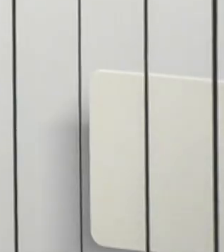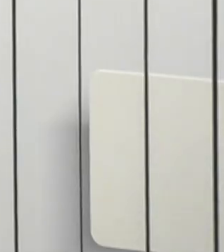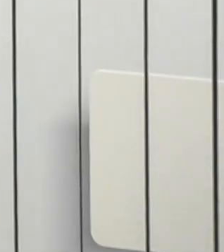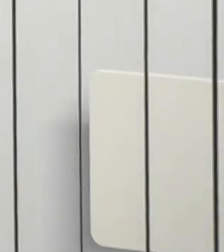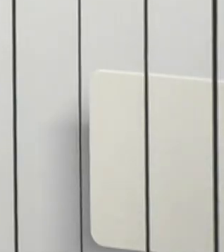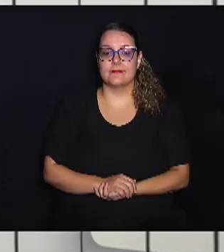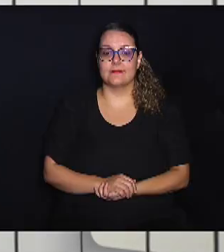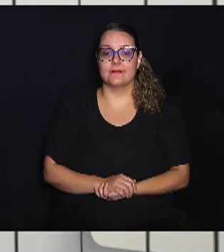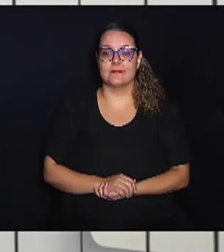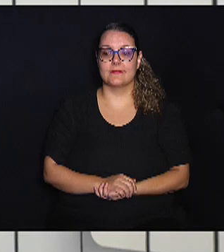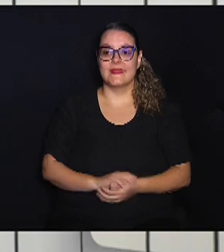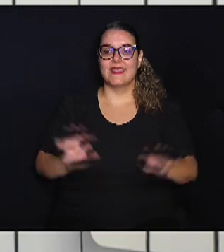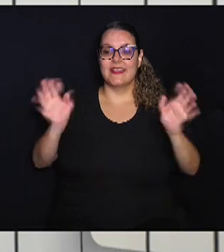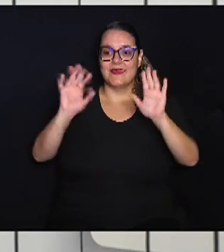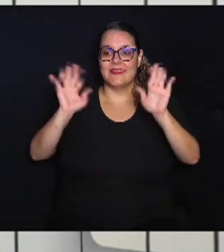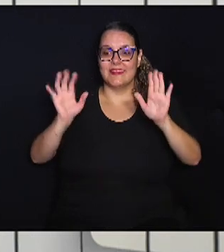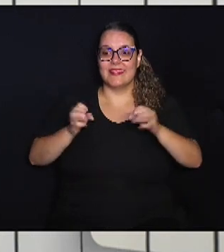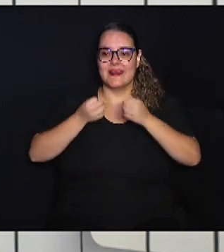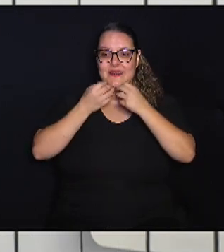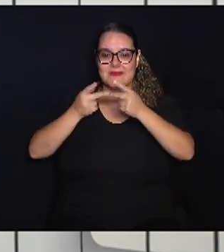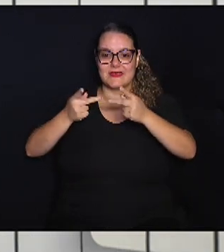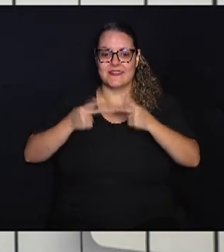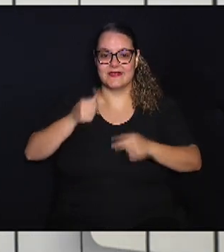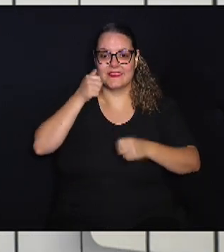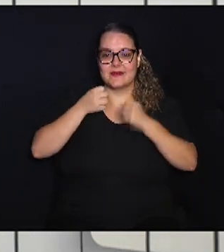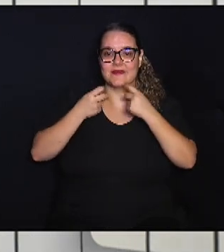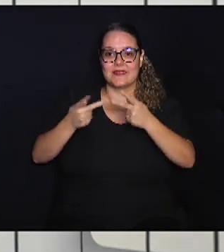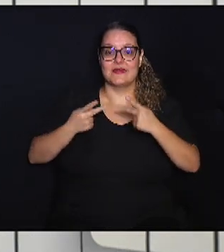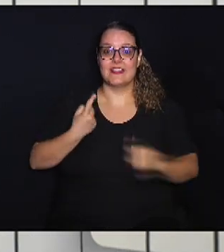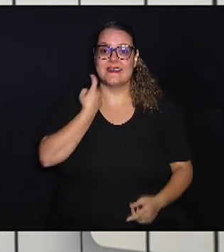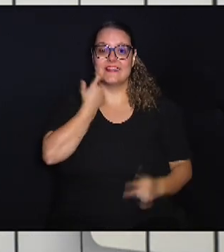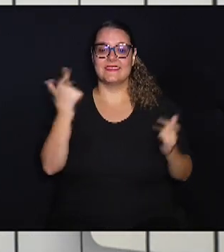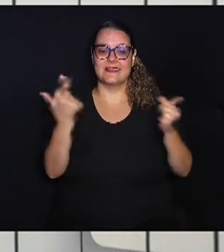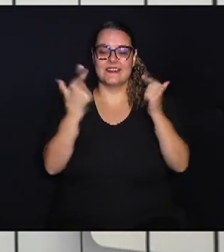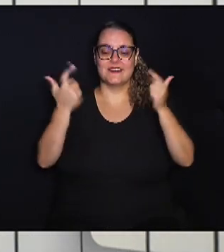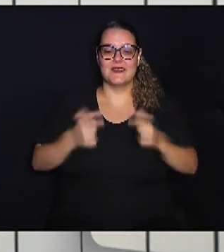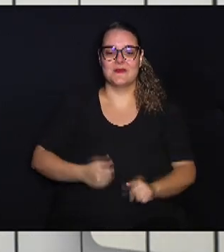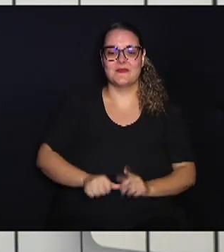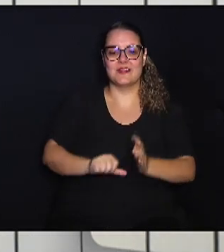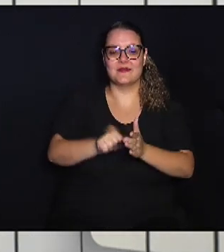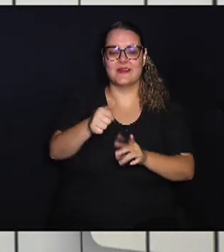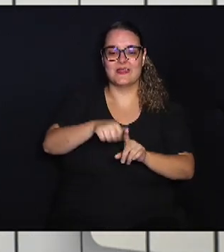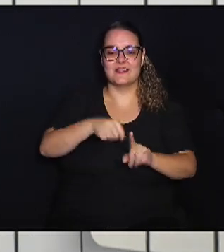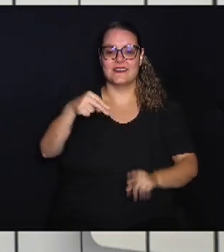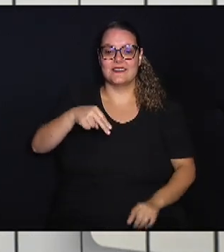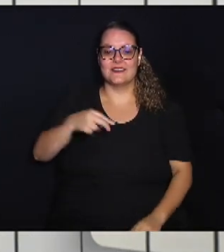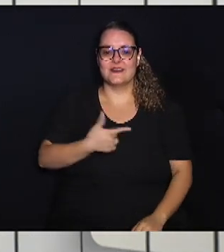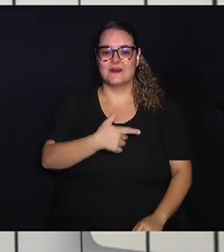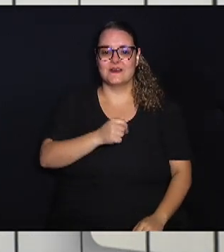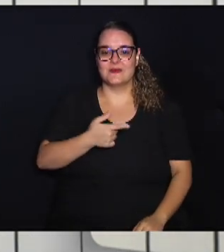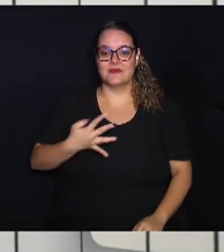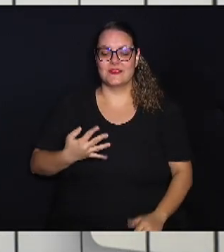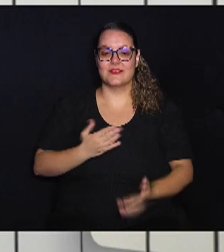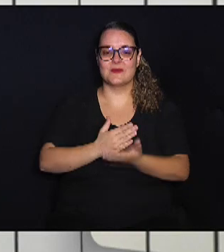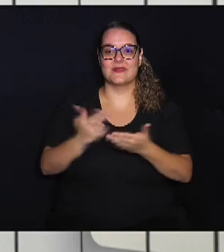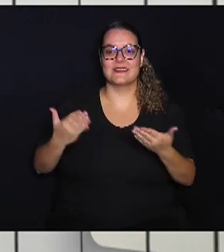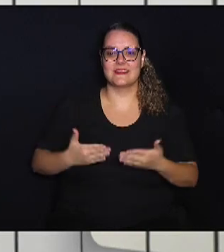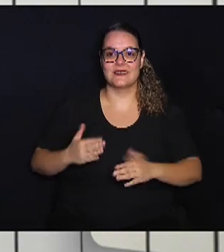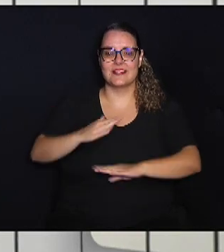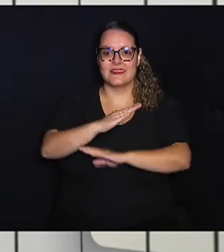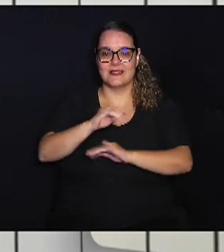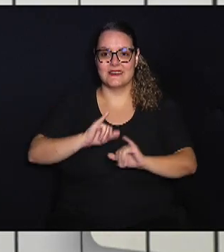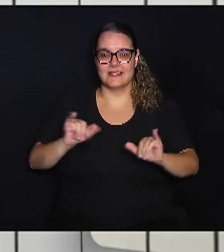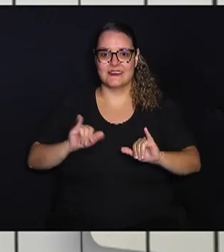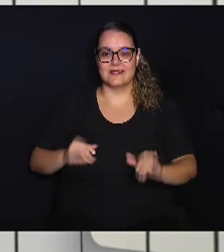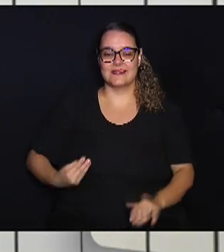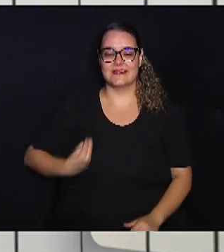seja bem-vinda, seja bem-vindo. Sextou, 1º de novembro de 2024. Começa agora o Jornal Câmara